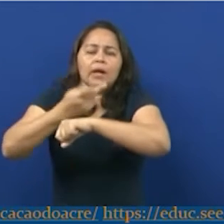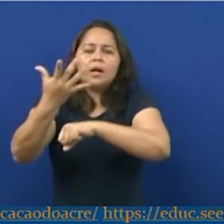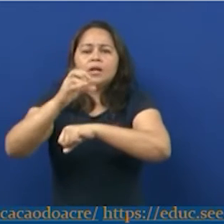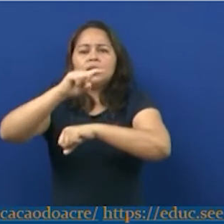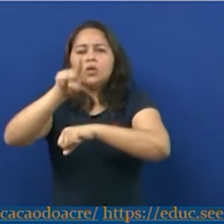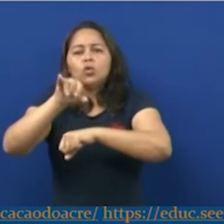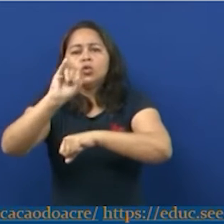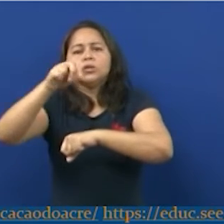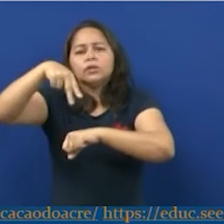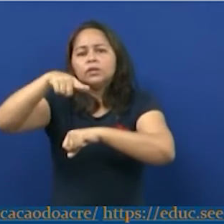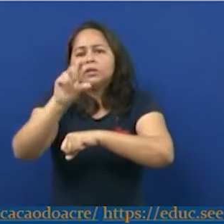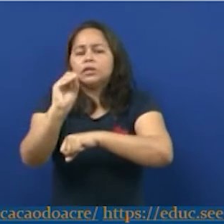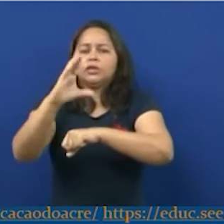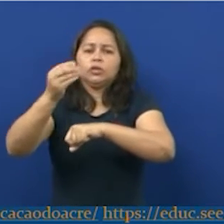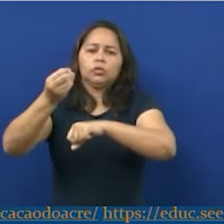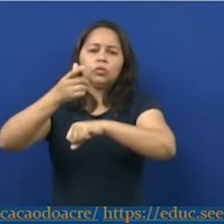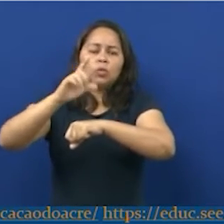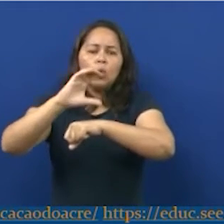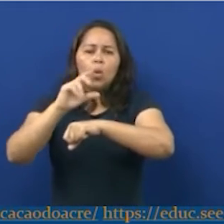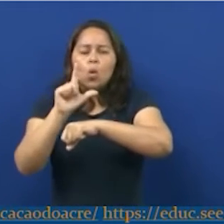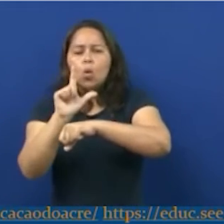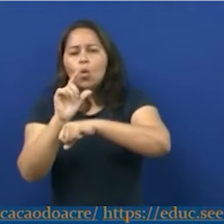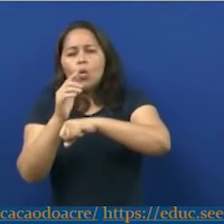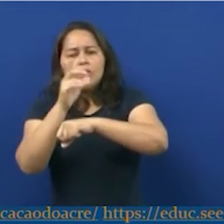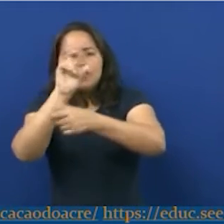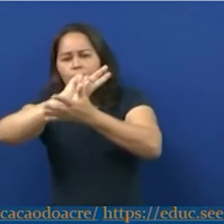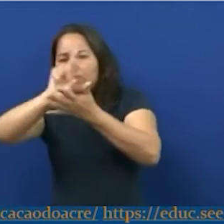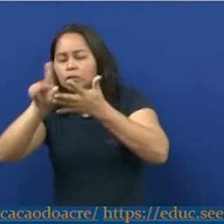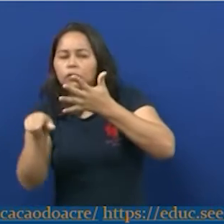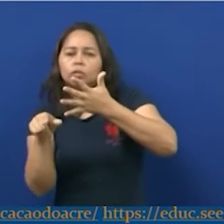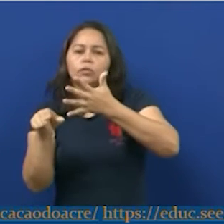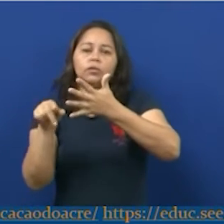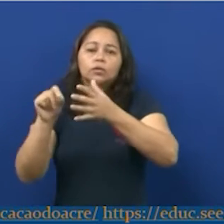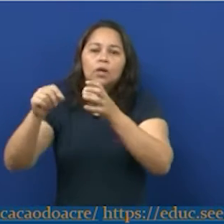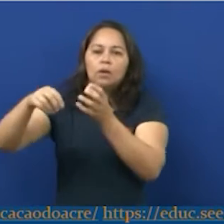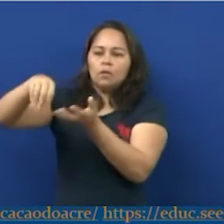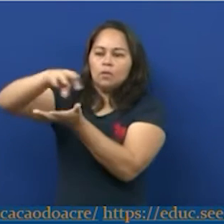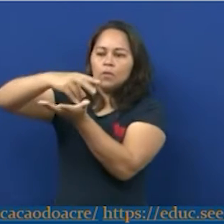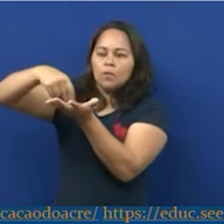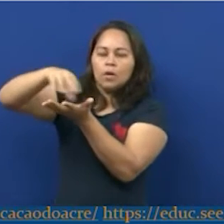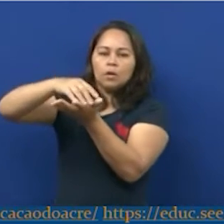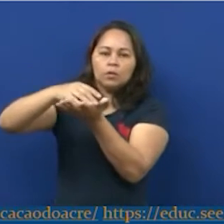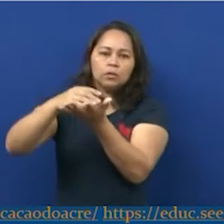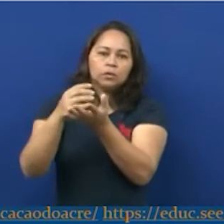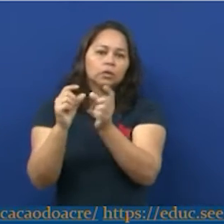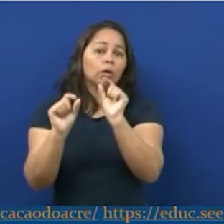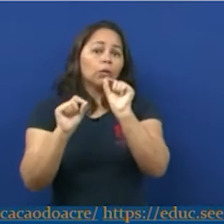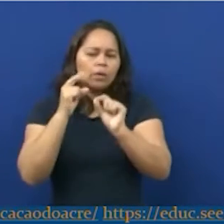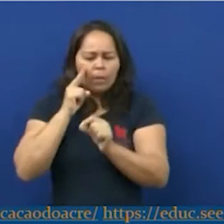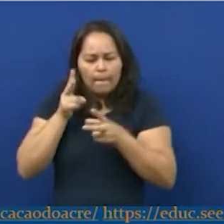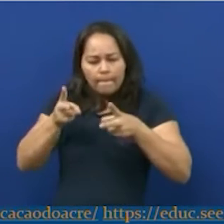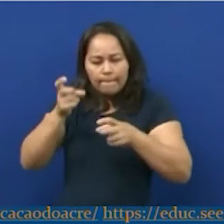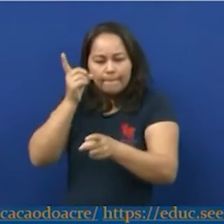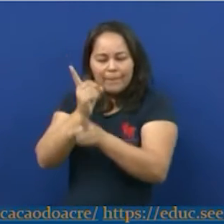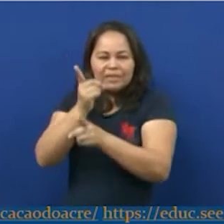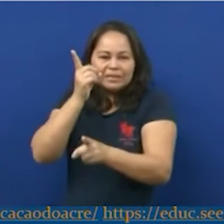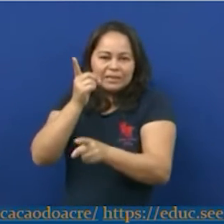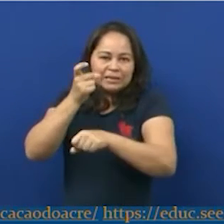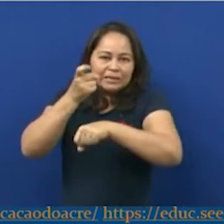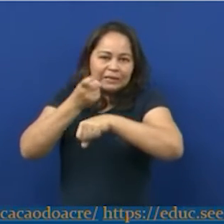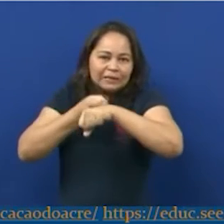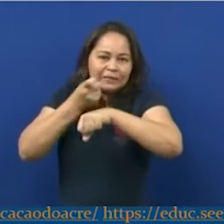zinco, o níquel, o cádmio. E aí eu tenho uma mistura homogênea sólida. Você pode observar que nesse caso as